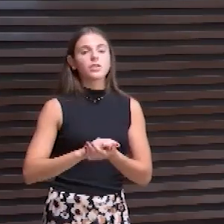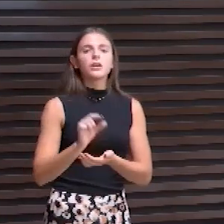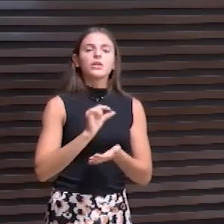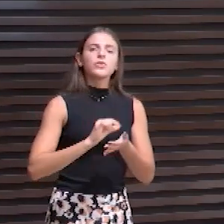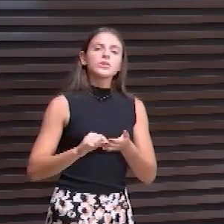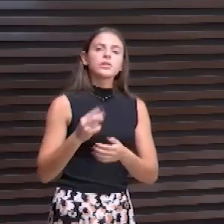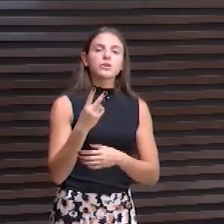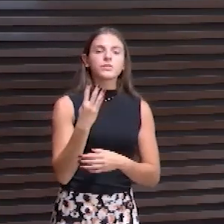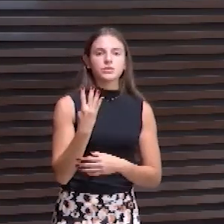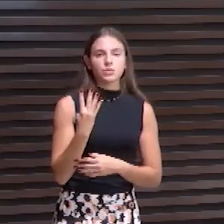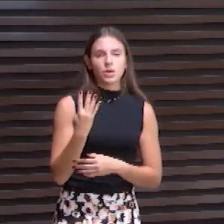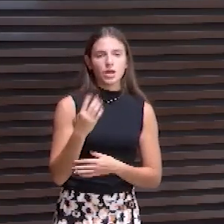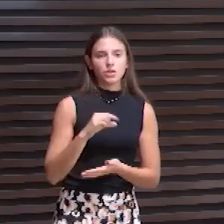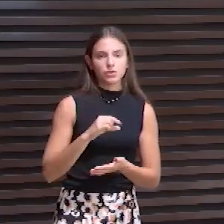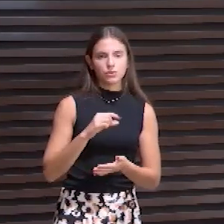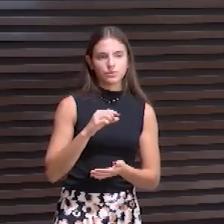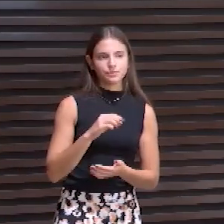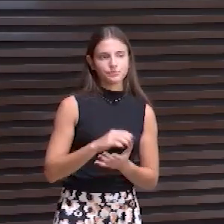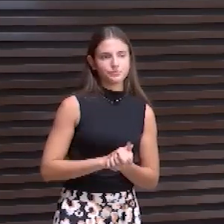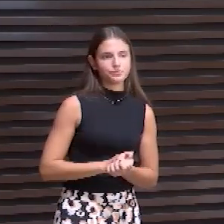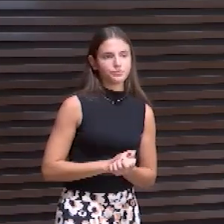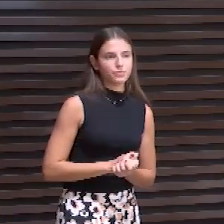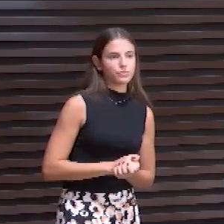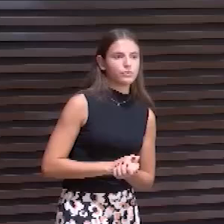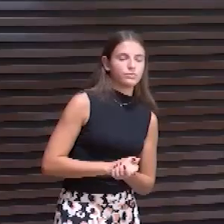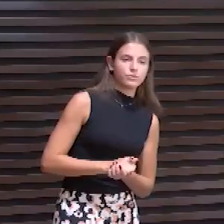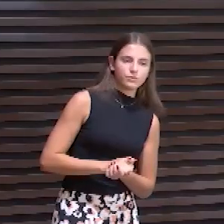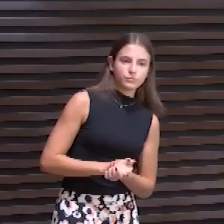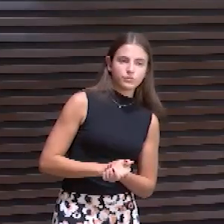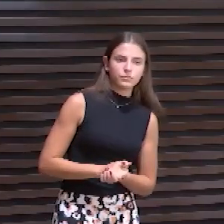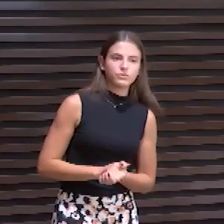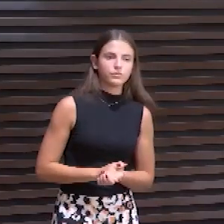24 de Lucas capítulo 4.